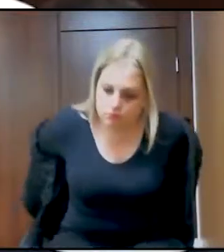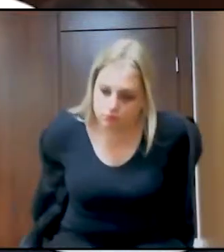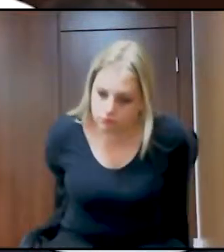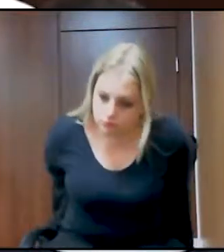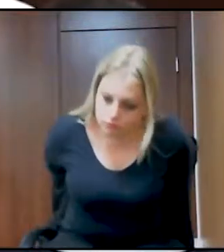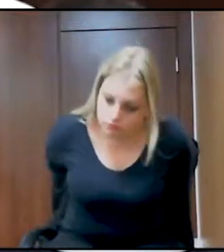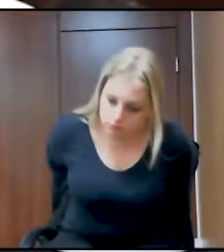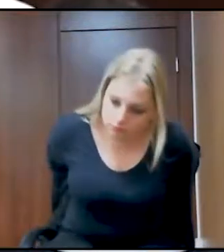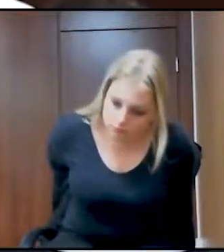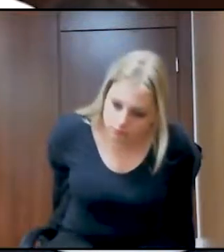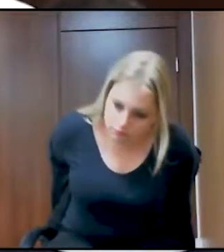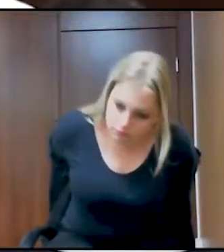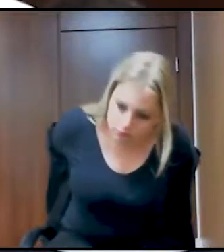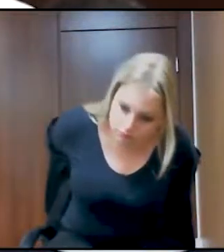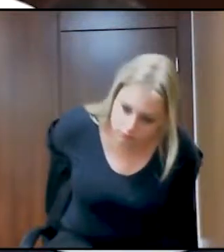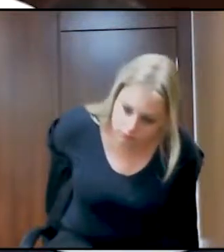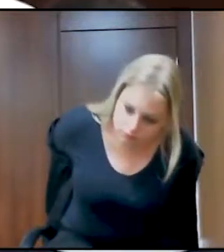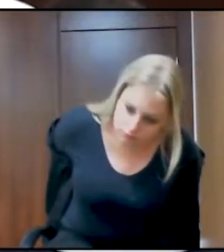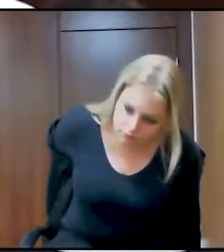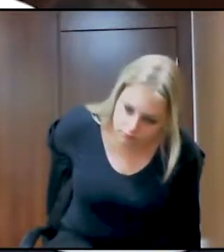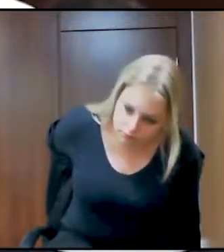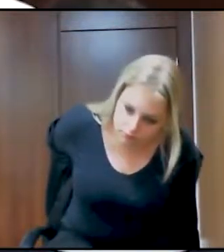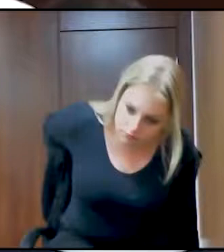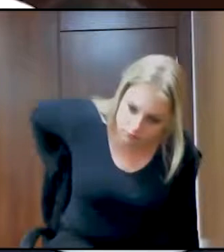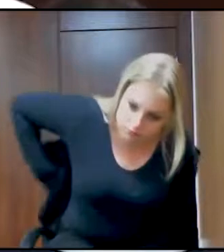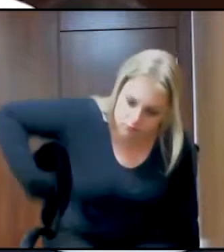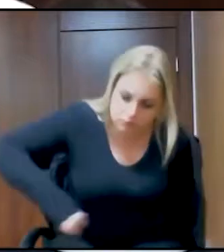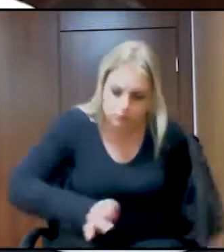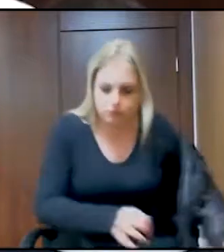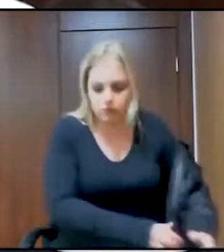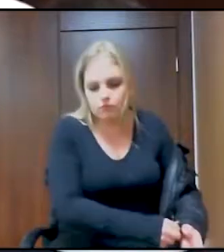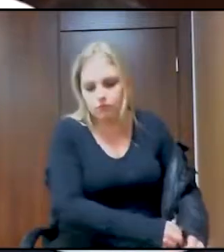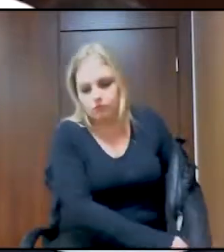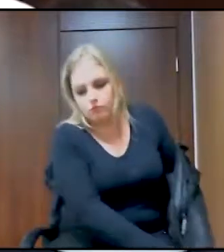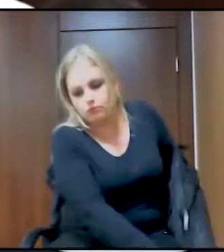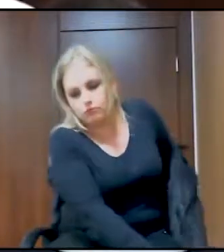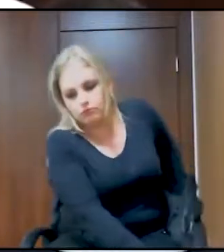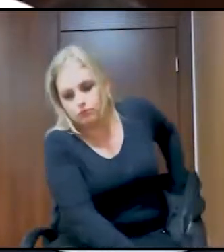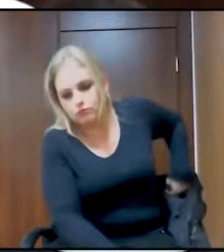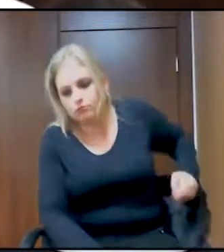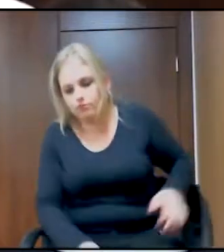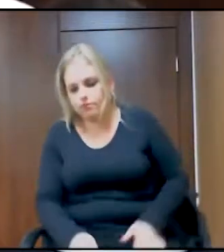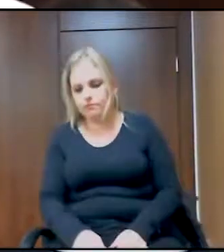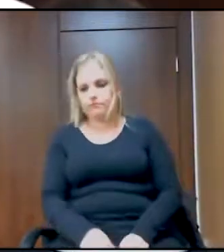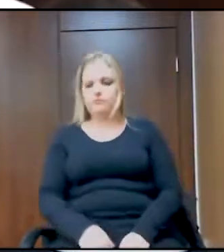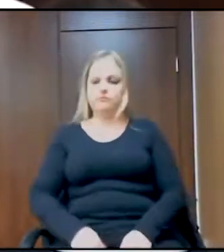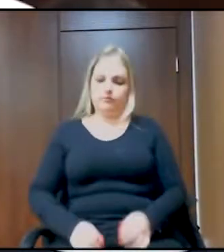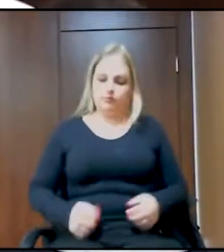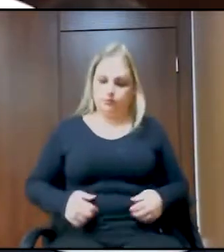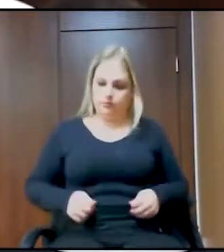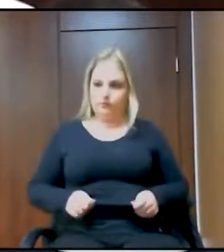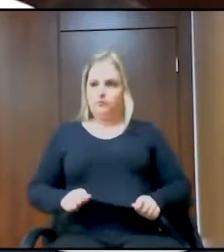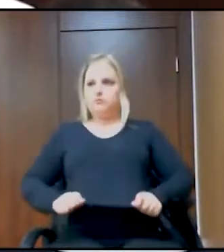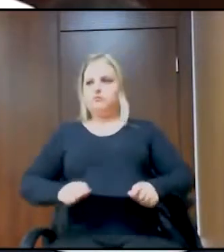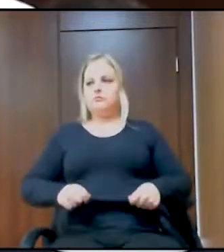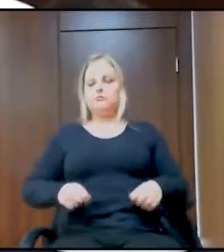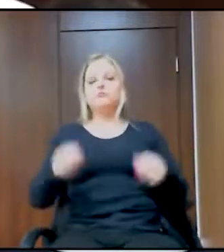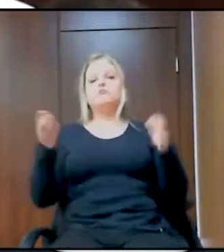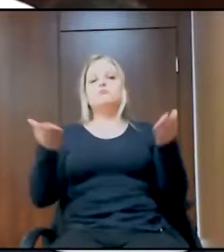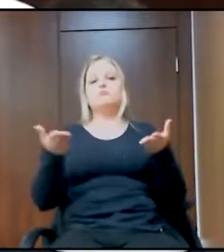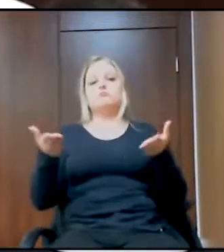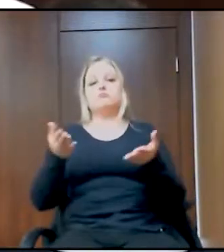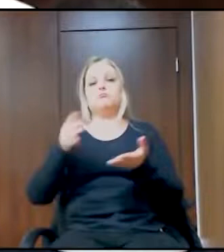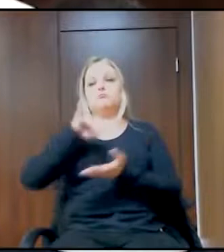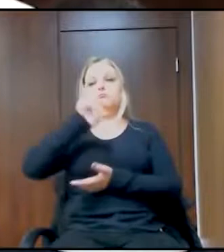secretário municipal de Habitação e do secretário adjunto aqui. Então eu gostaria de chamar o senhor João